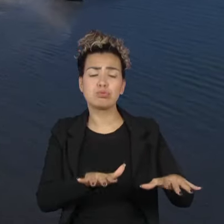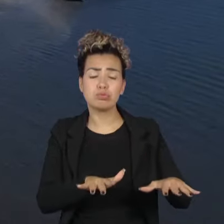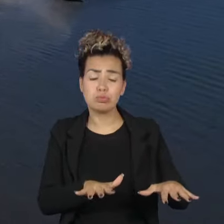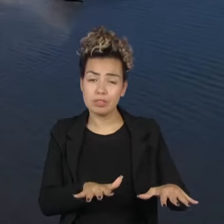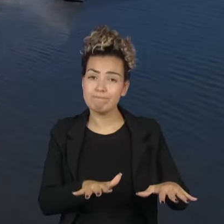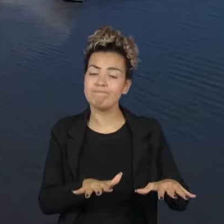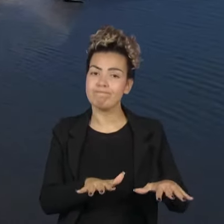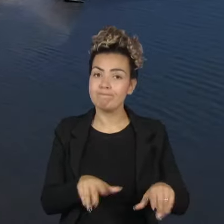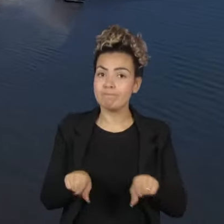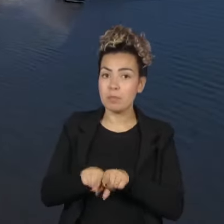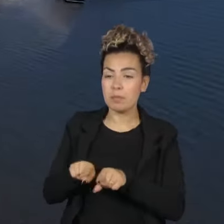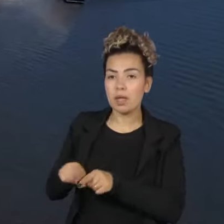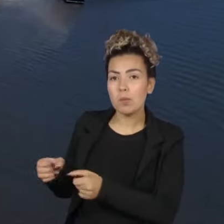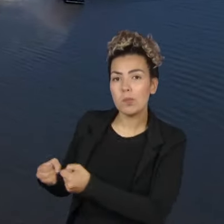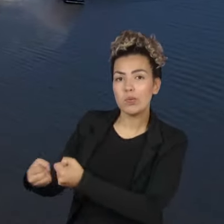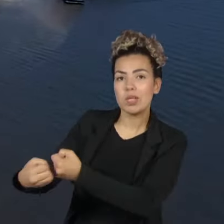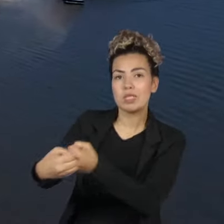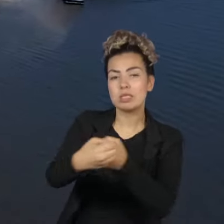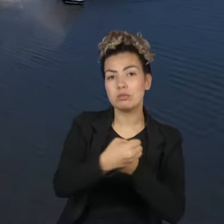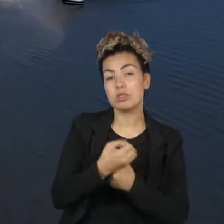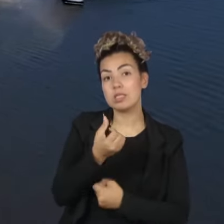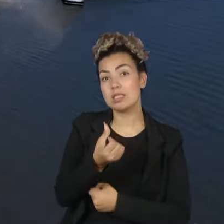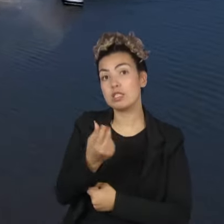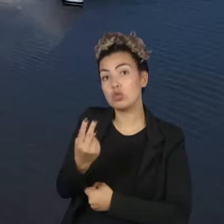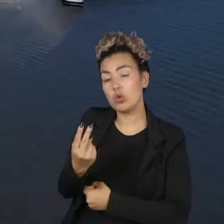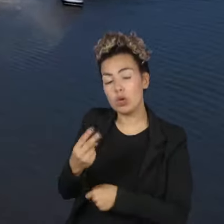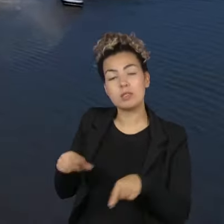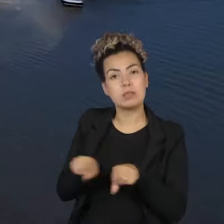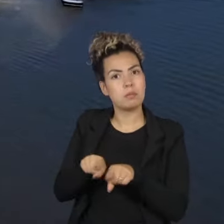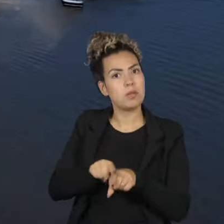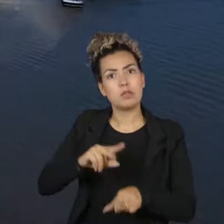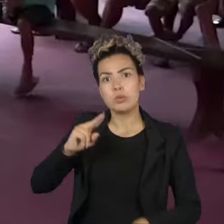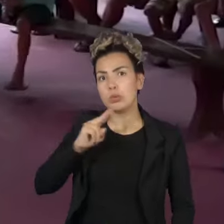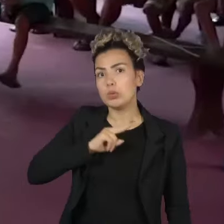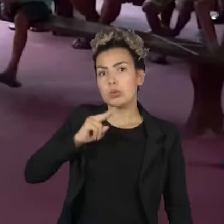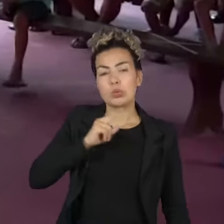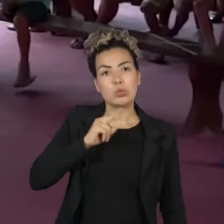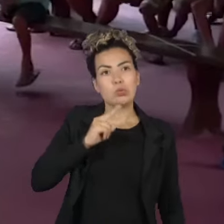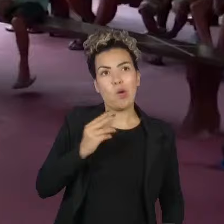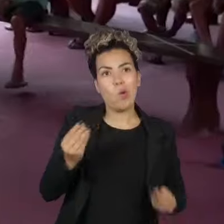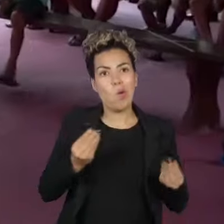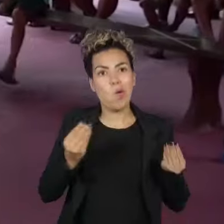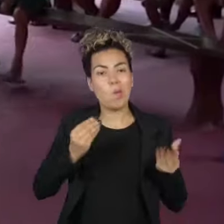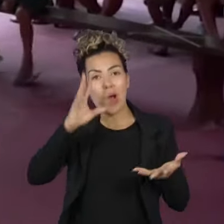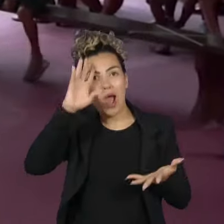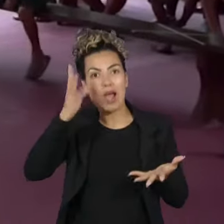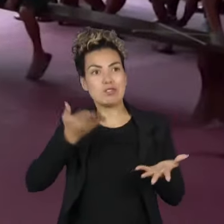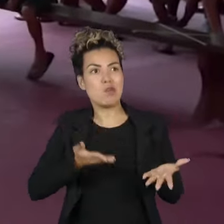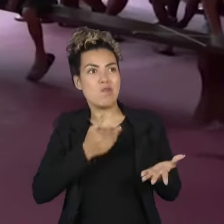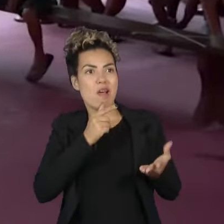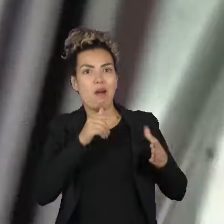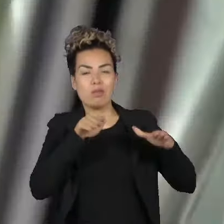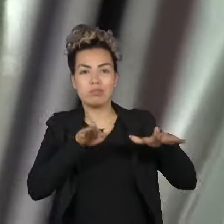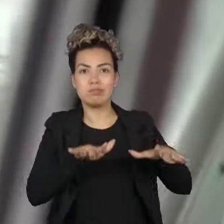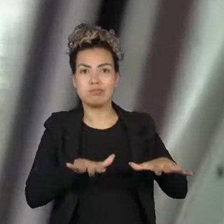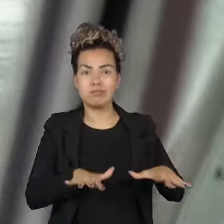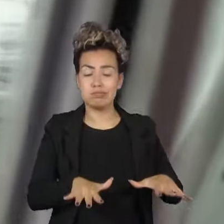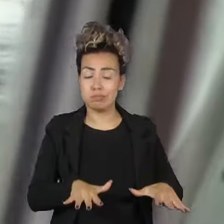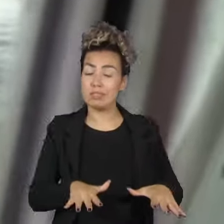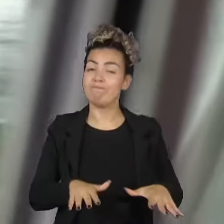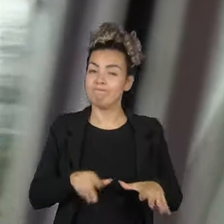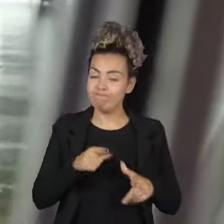62 municípios amazonenses estão em situação de emergência. As consequências são graves para a